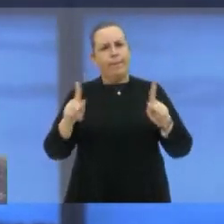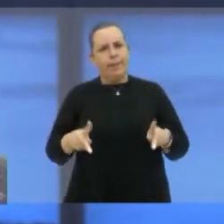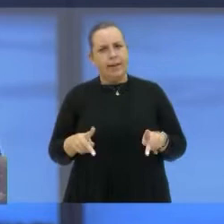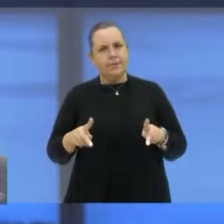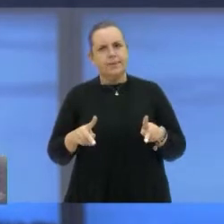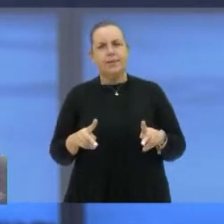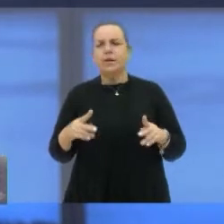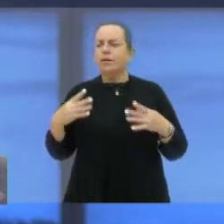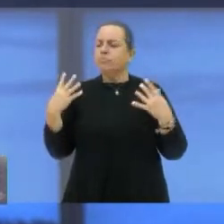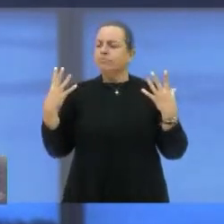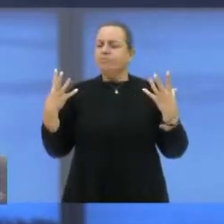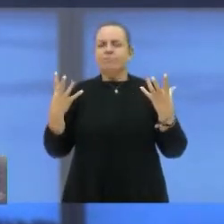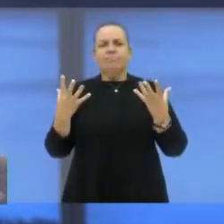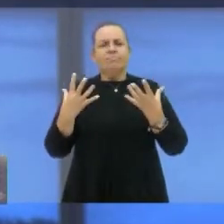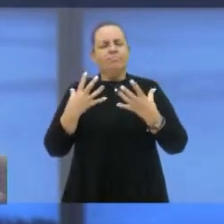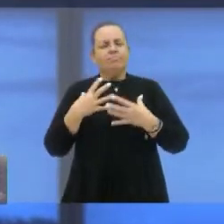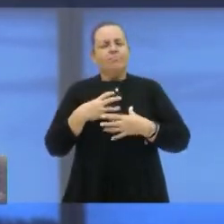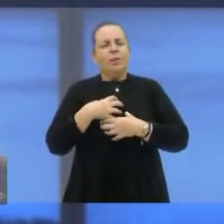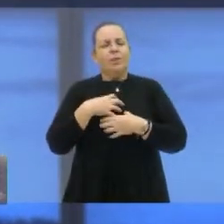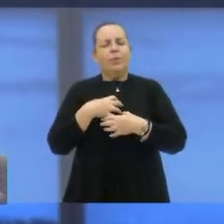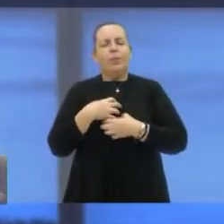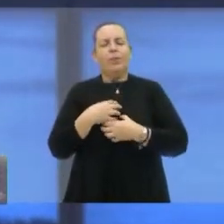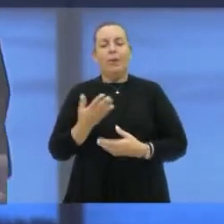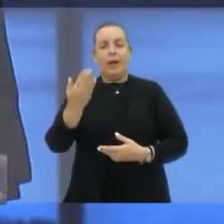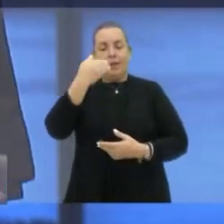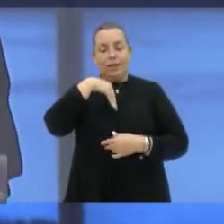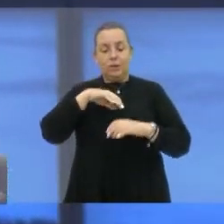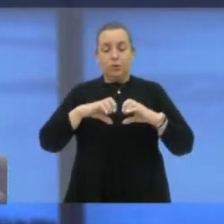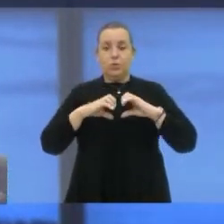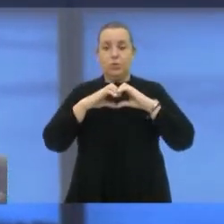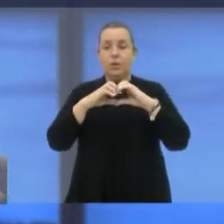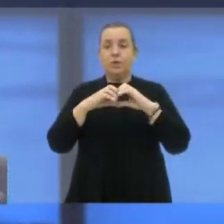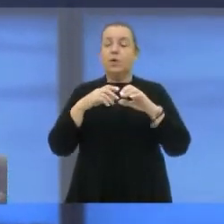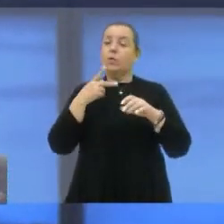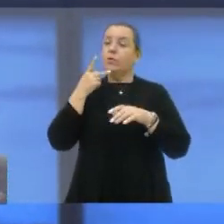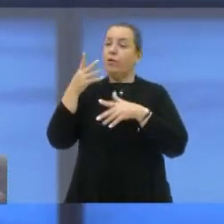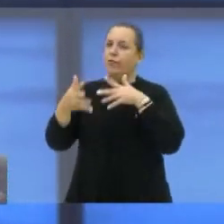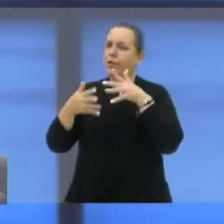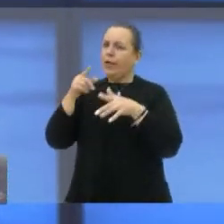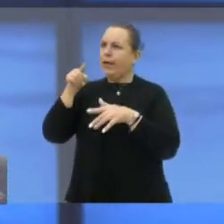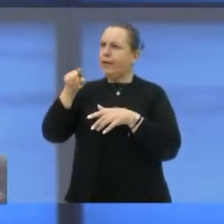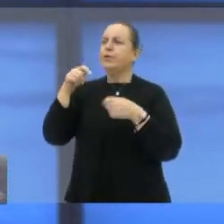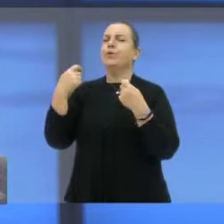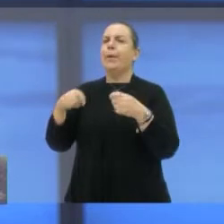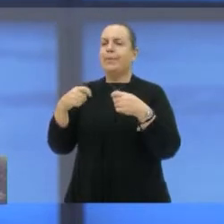tão envolvente, tão penetrante no seu coração, que você vai dizer: